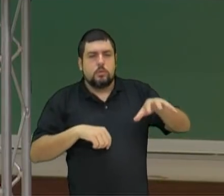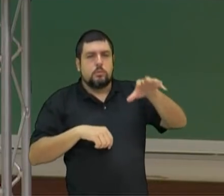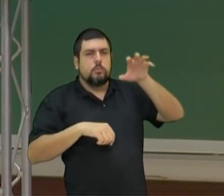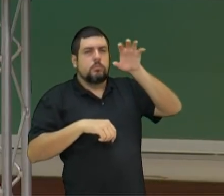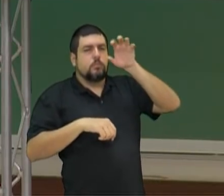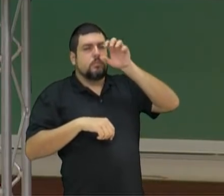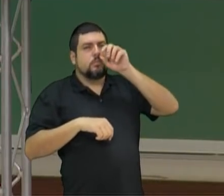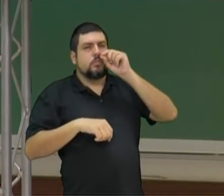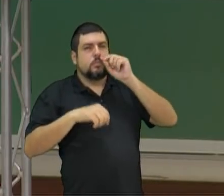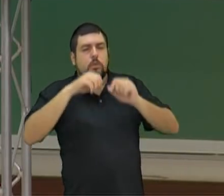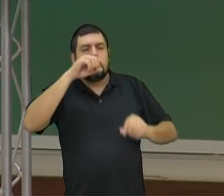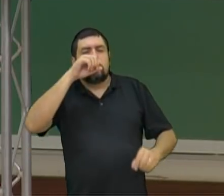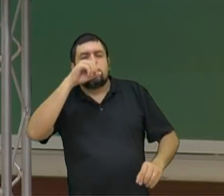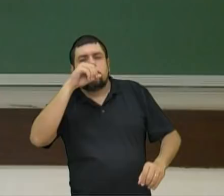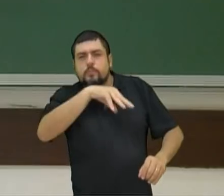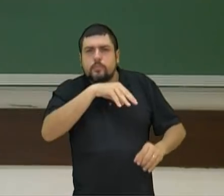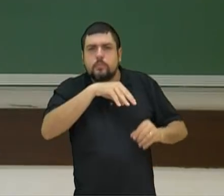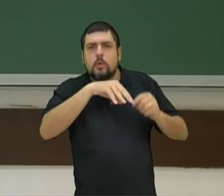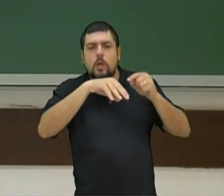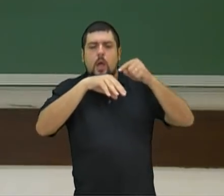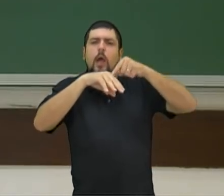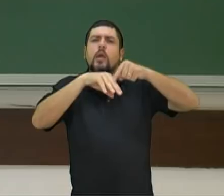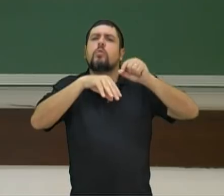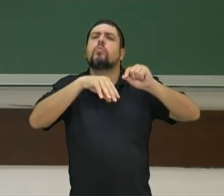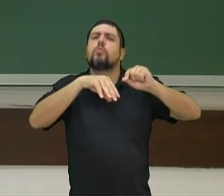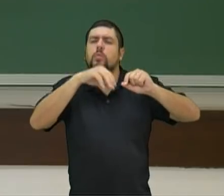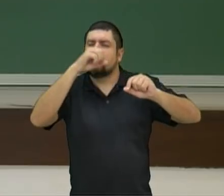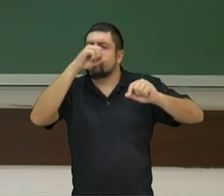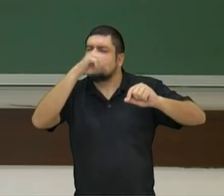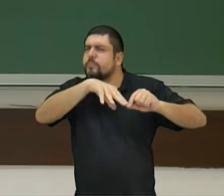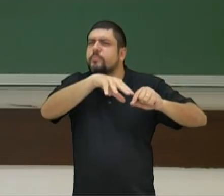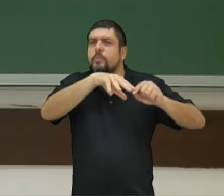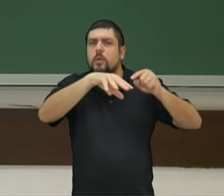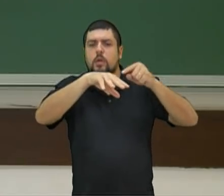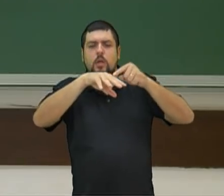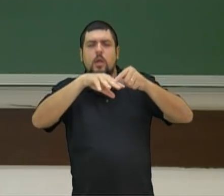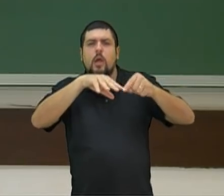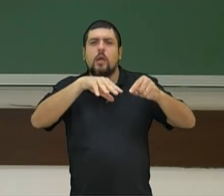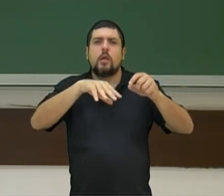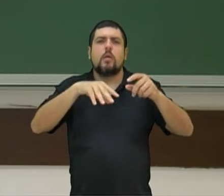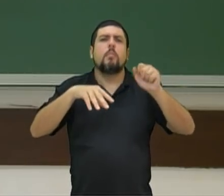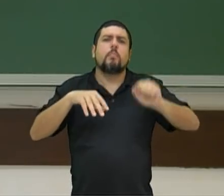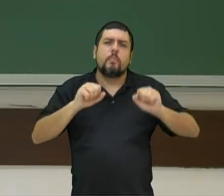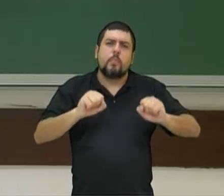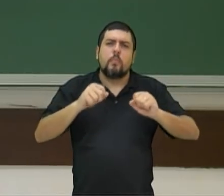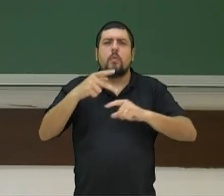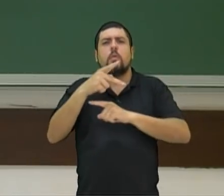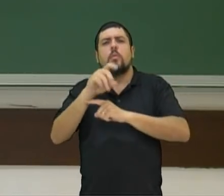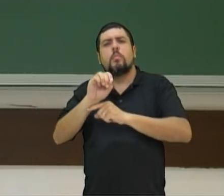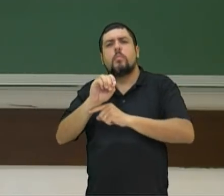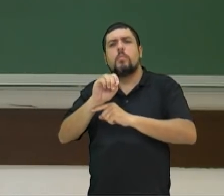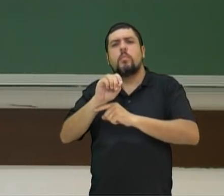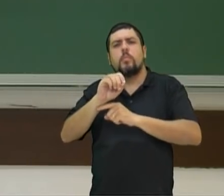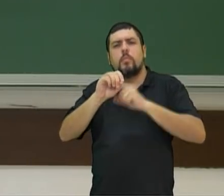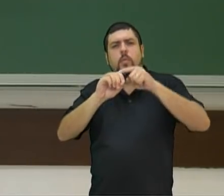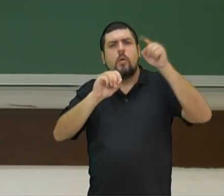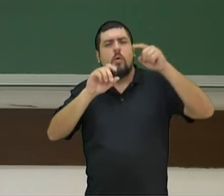saia, elimine alguma coisa, um micro-organismo, uma poeira que entrou na nossa narina. Então, é